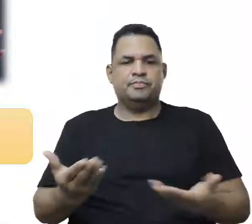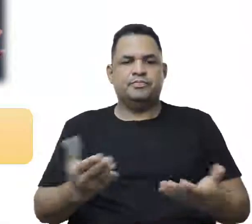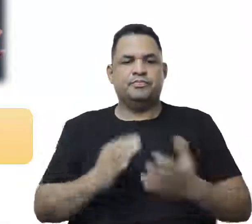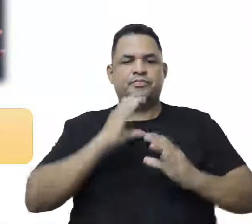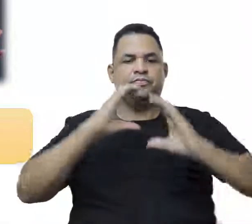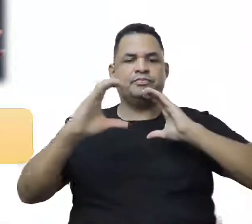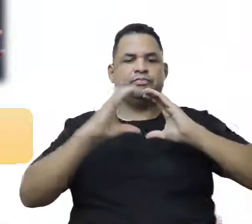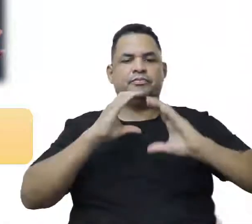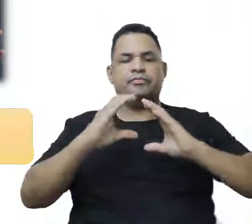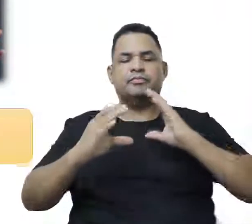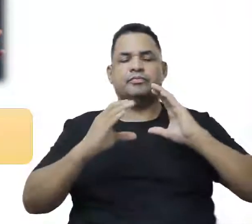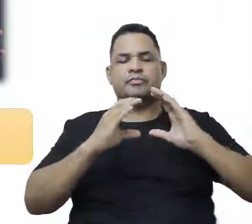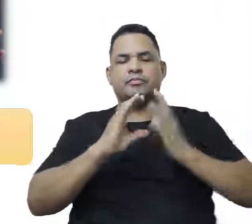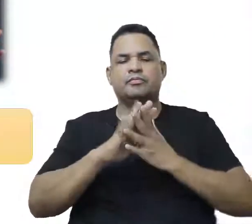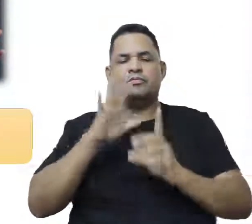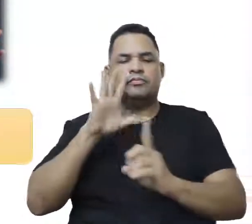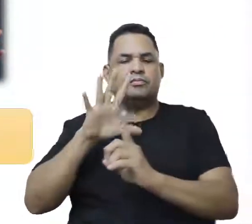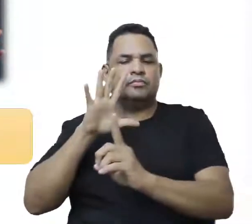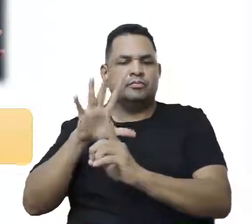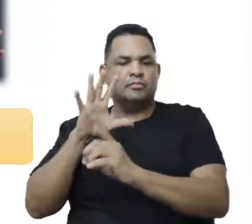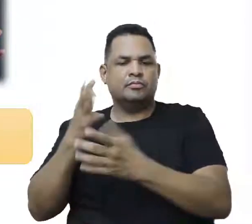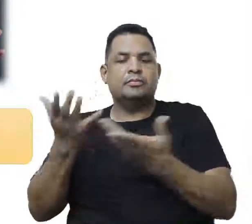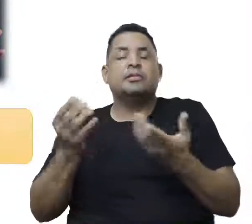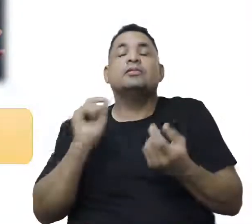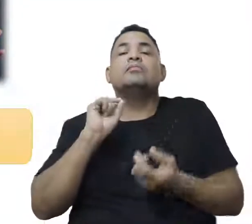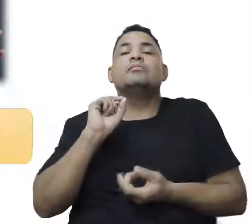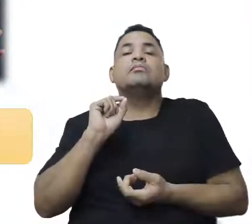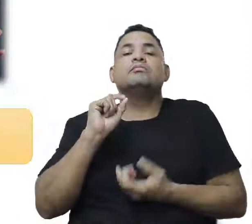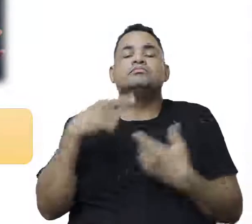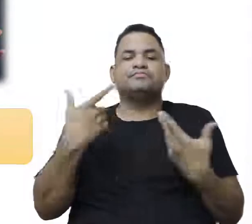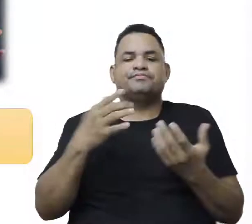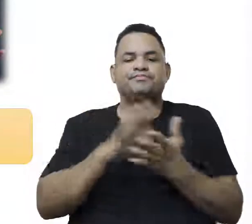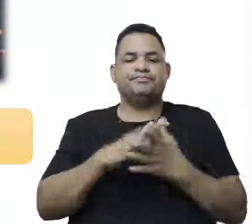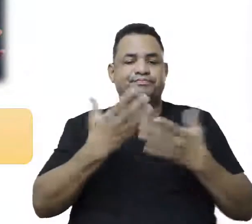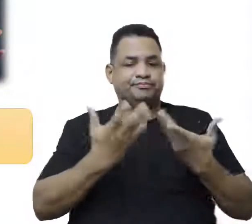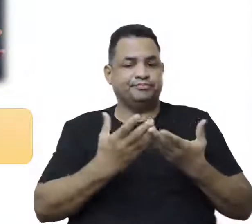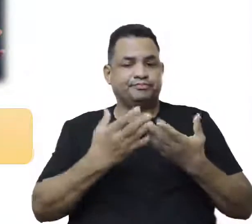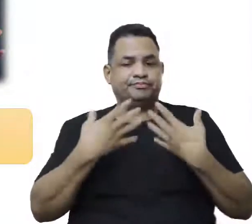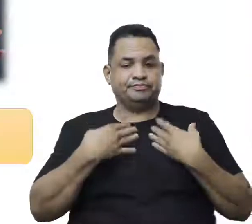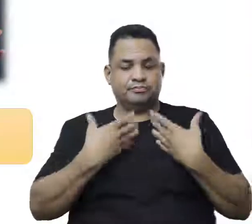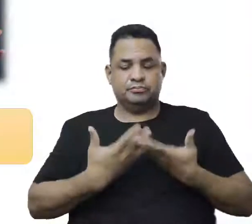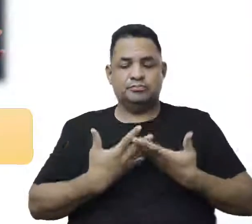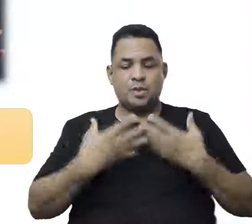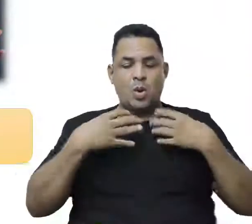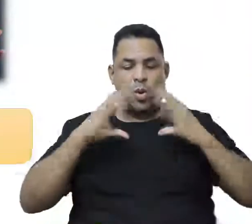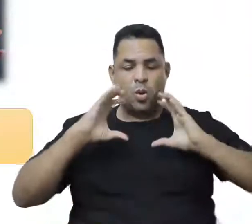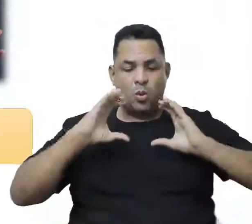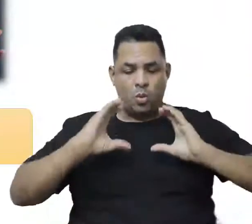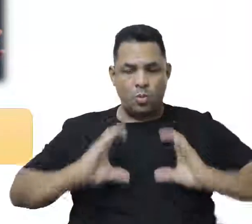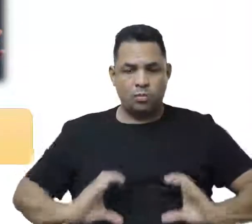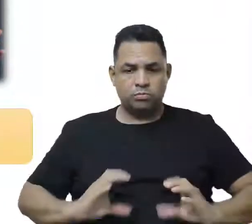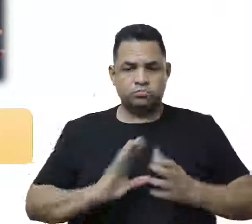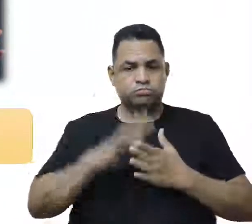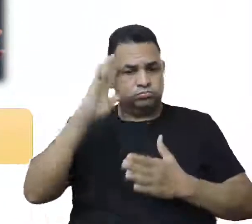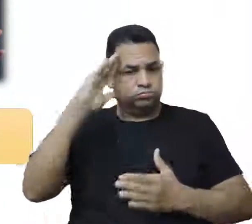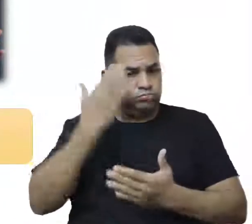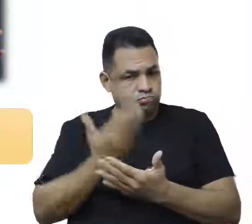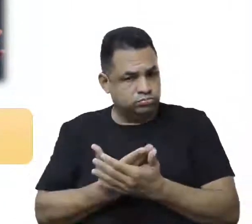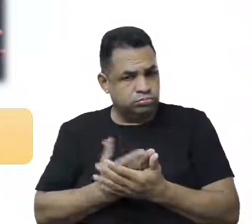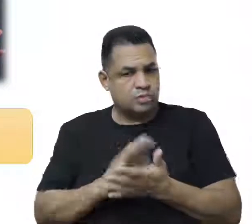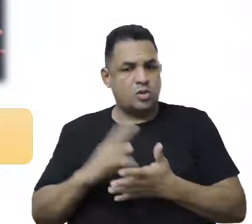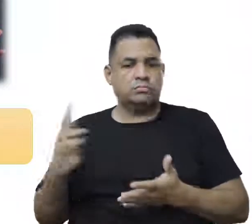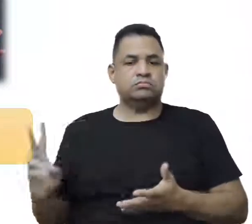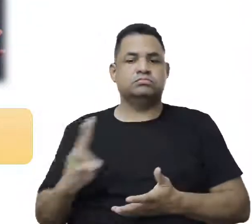comunicação, ela influencia. Ela influencia no quê? No teu comportamento, nas tuas crenças, nos